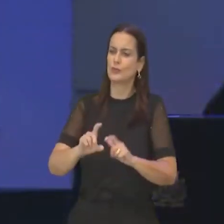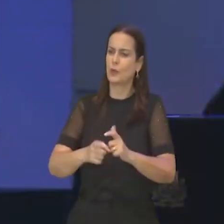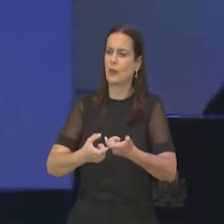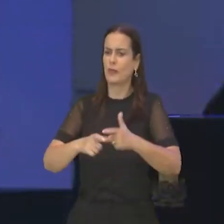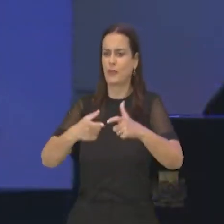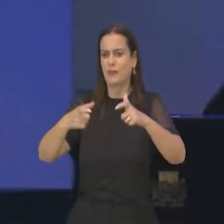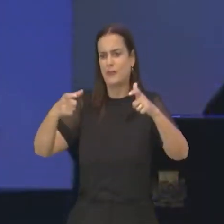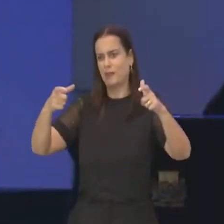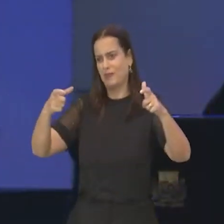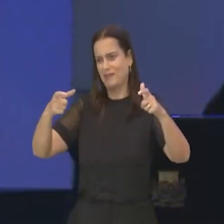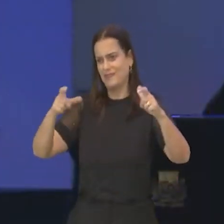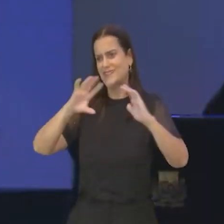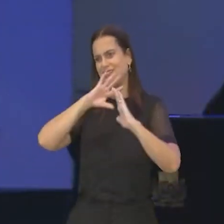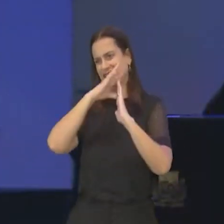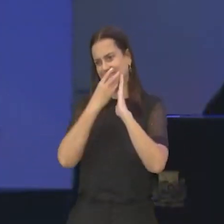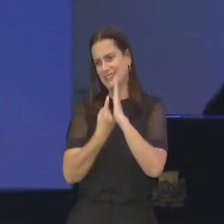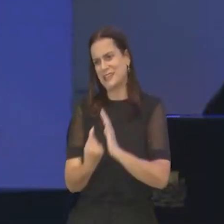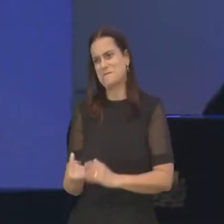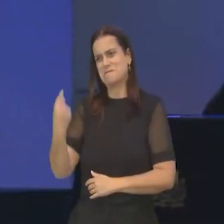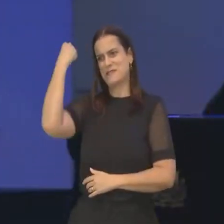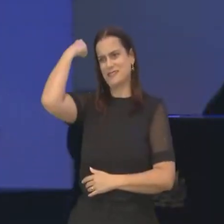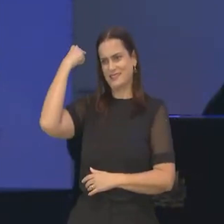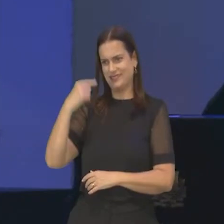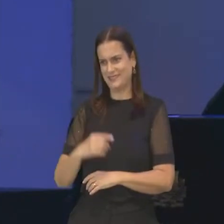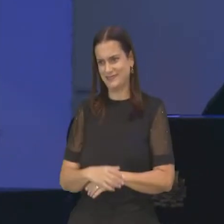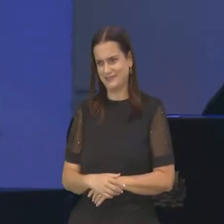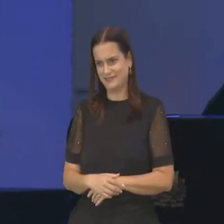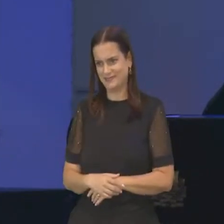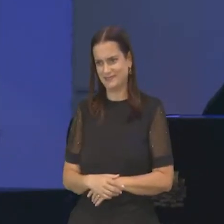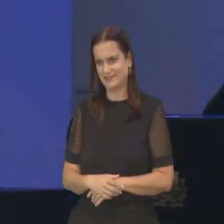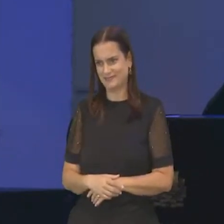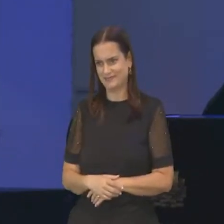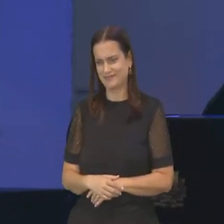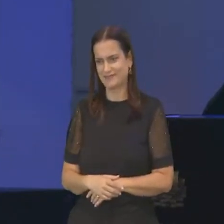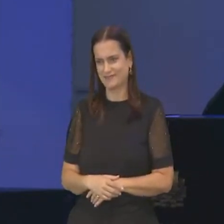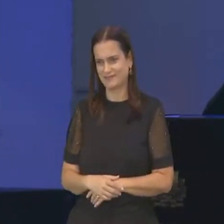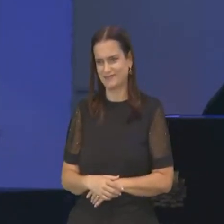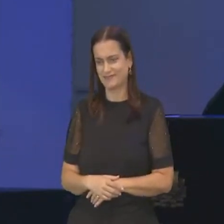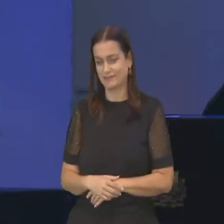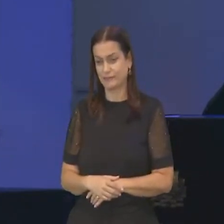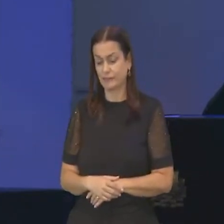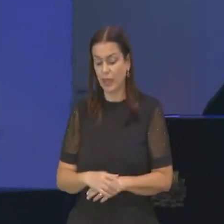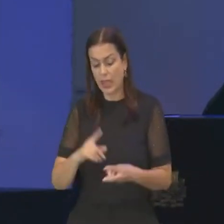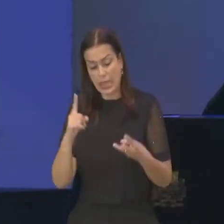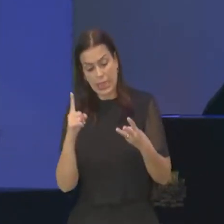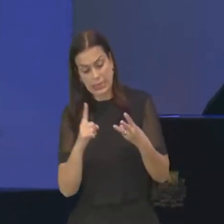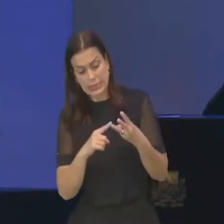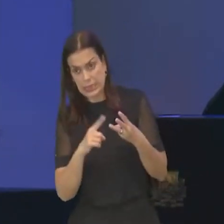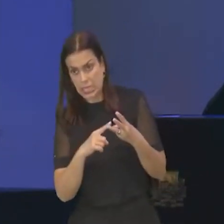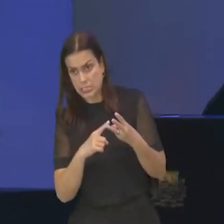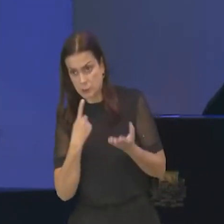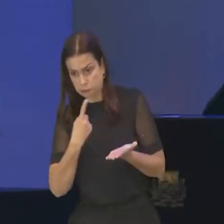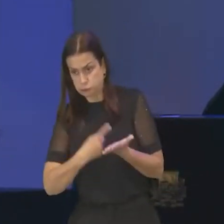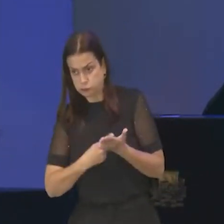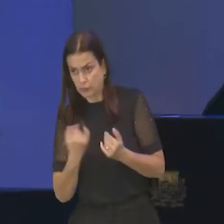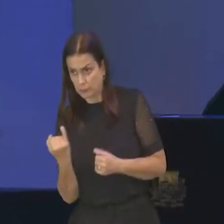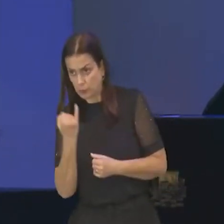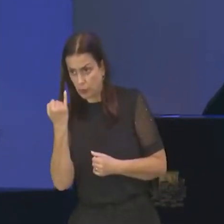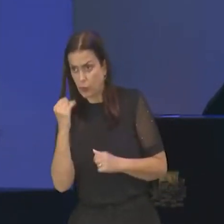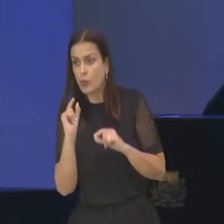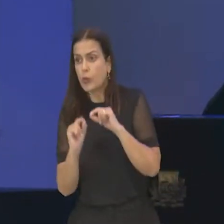crescente na igreja dos primeiros dias. Um terceiro valor fala